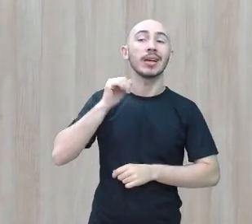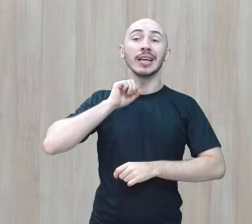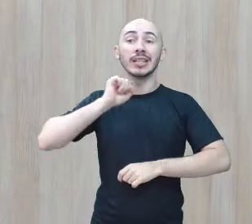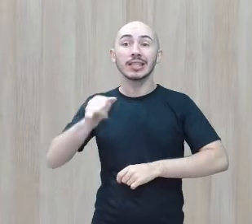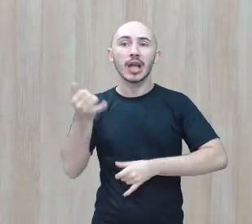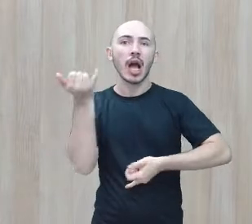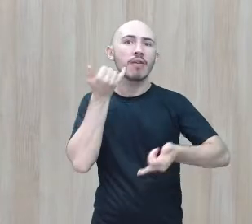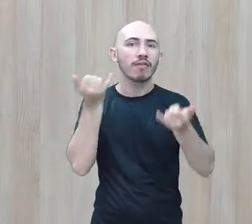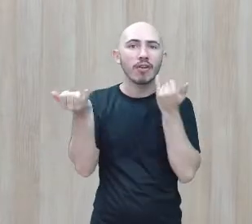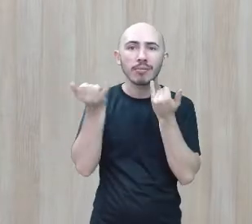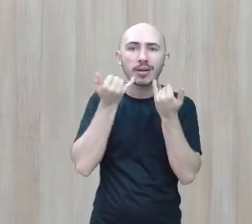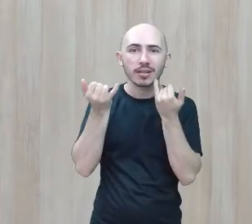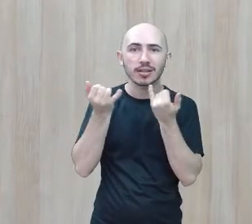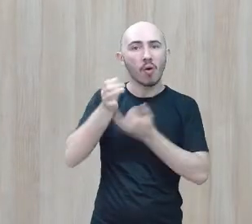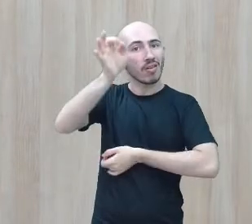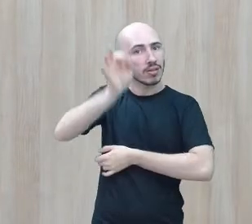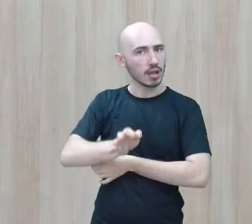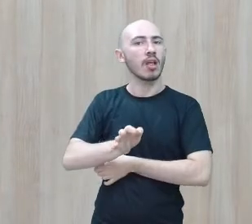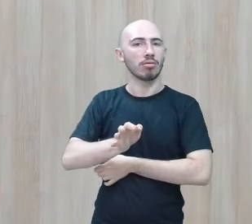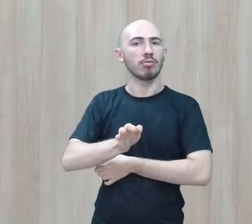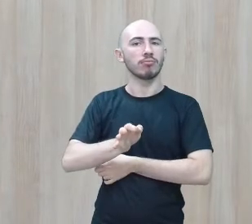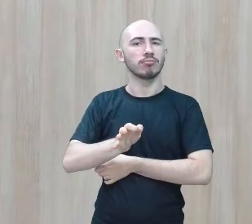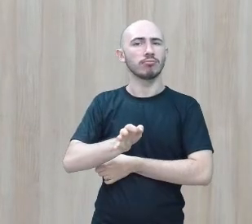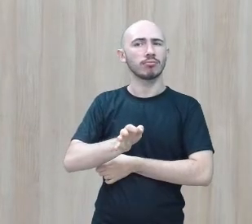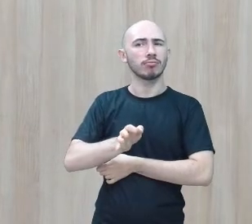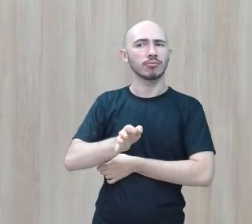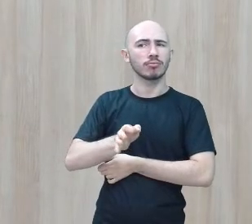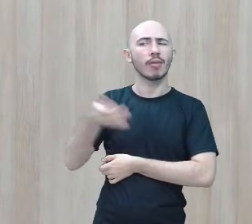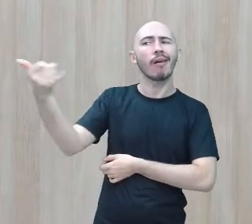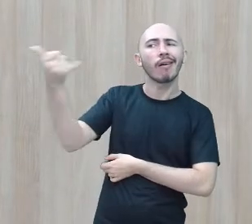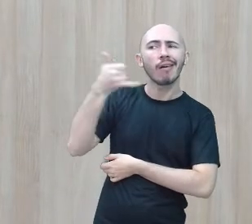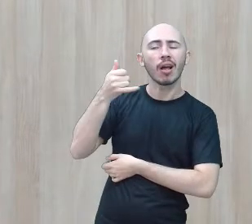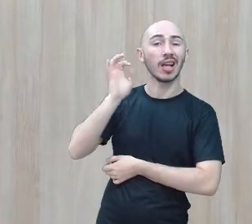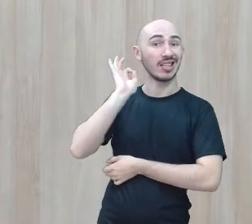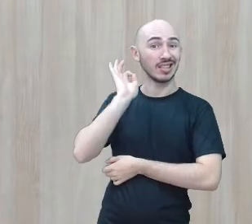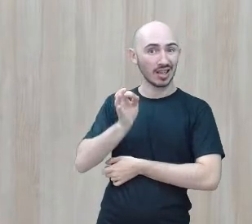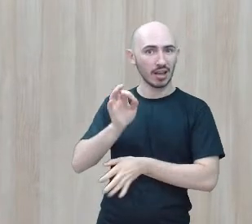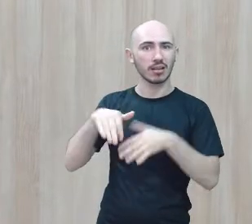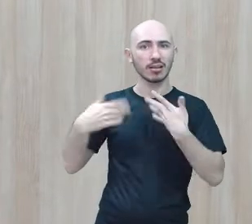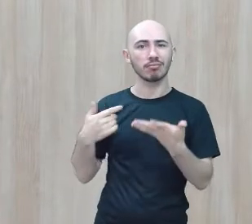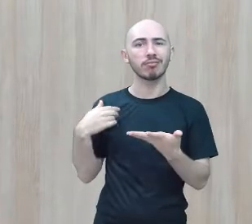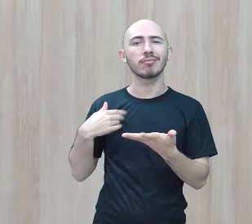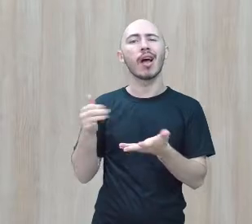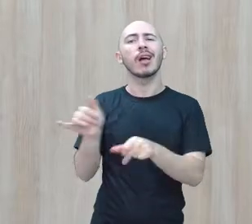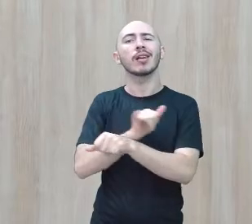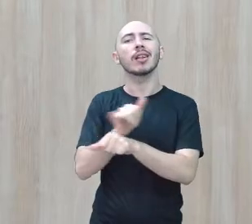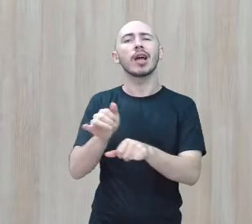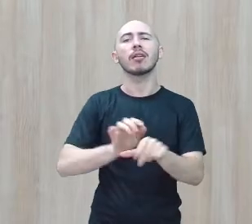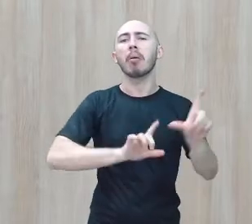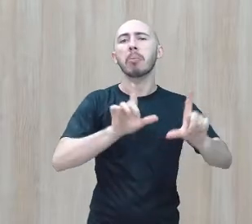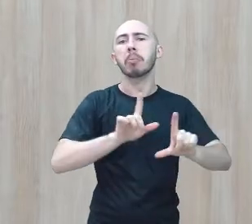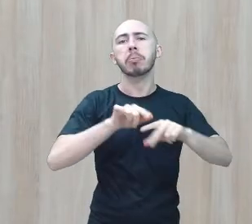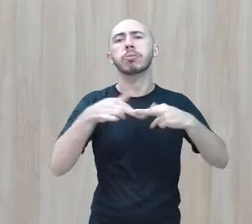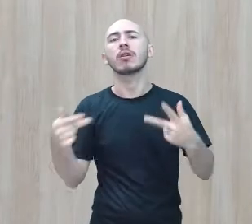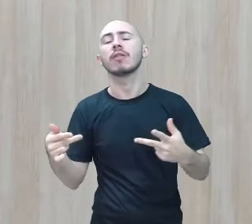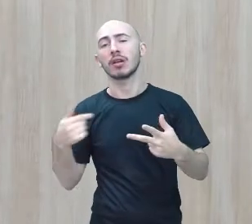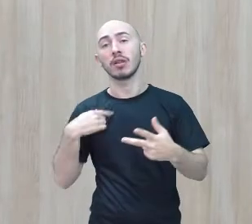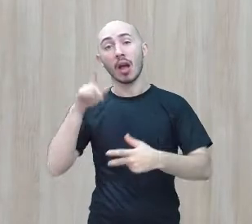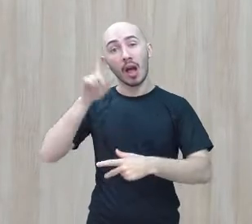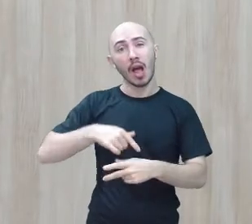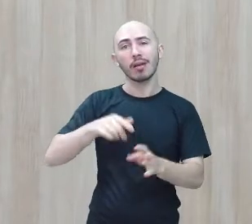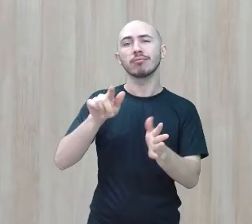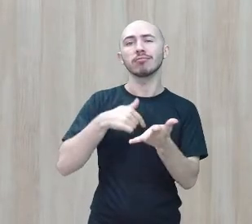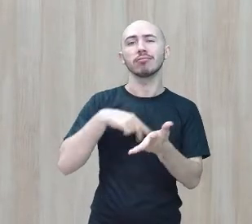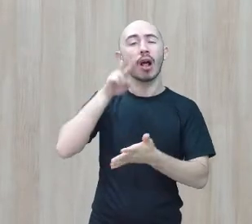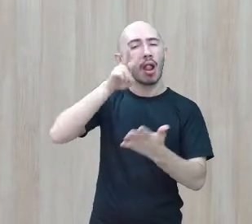estão chegando para a gente de forma correta. Será que esse meio que eu escolhi para ler essa matéria é